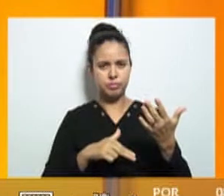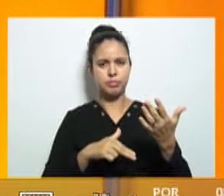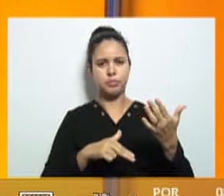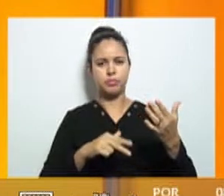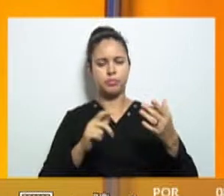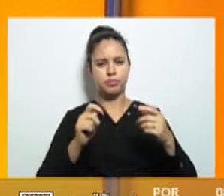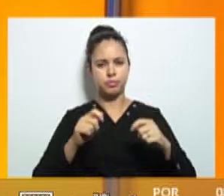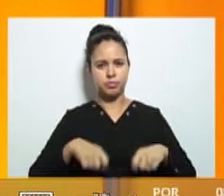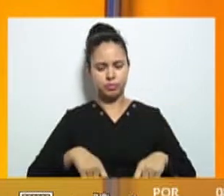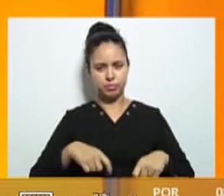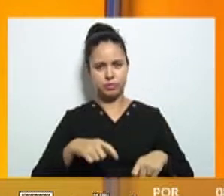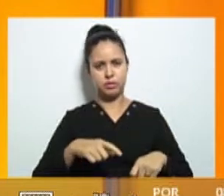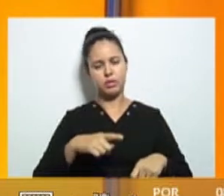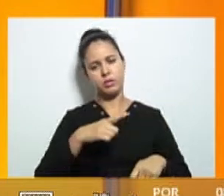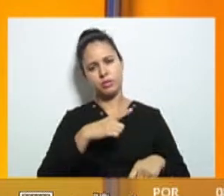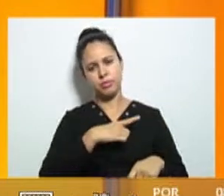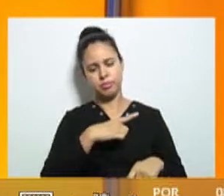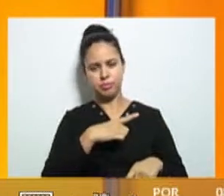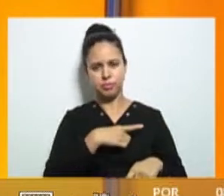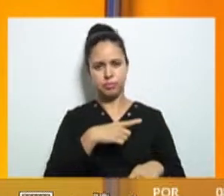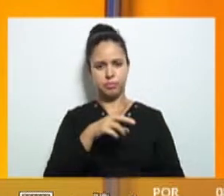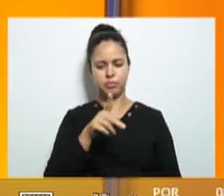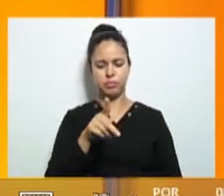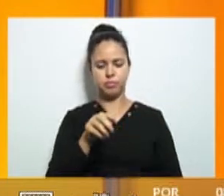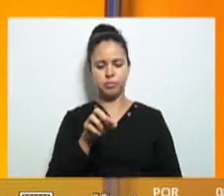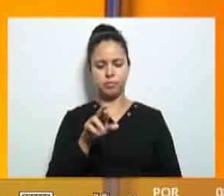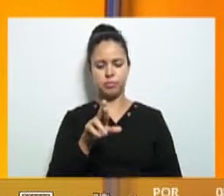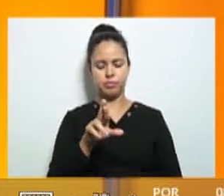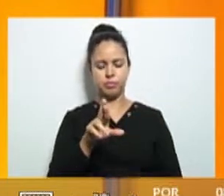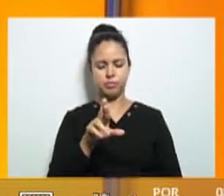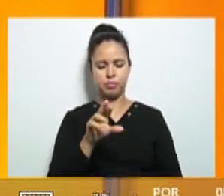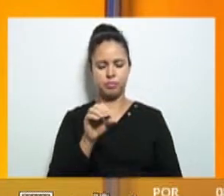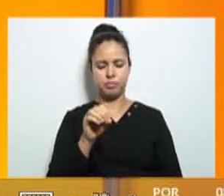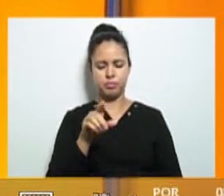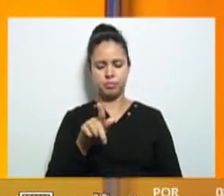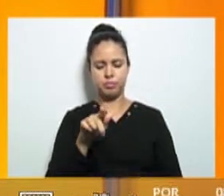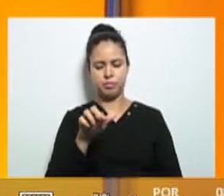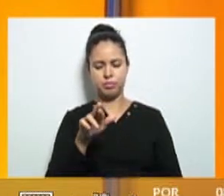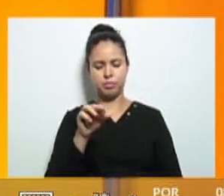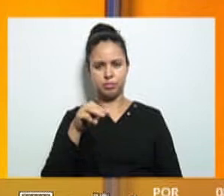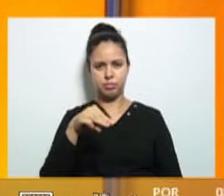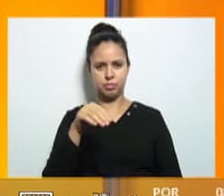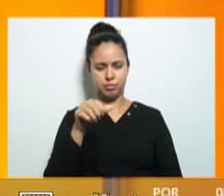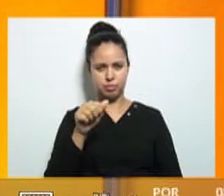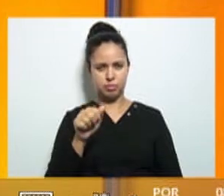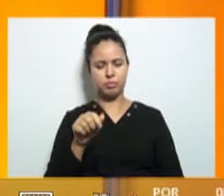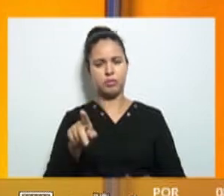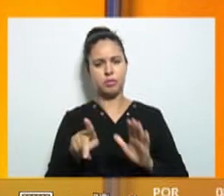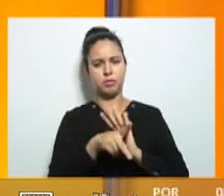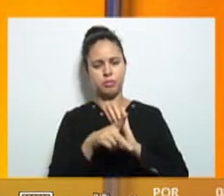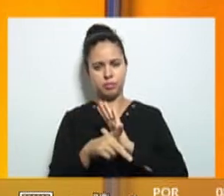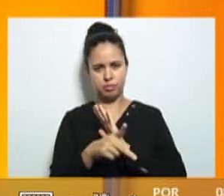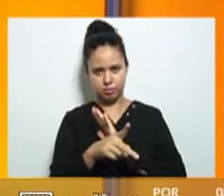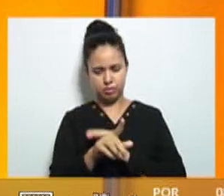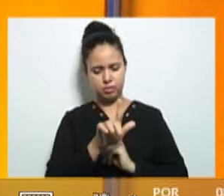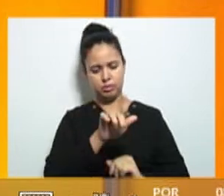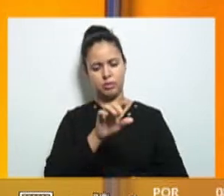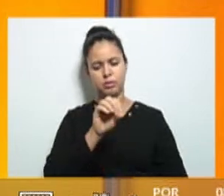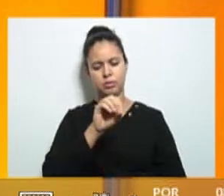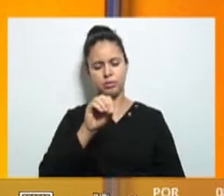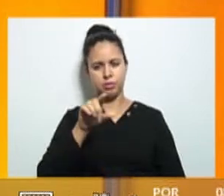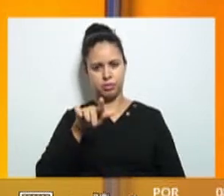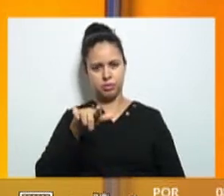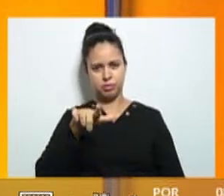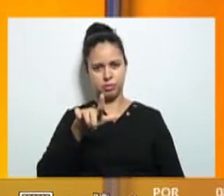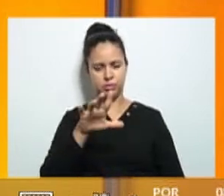ó, eu tenho um programa que é do Google, tá? Da empresa Google Earth, que é um mapa. Aqui não é o